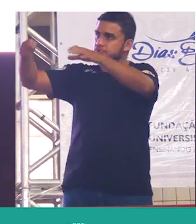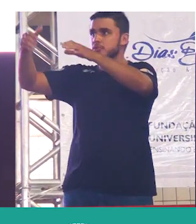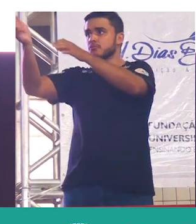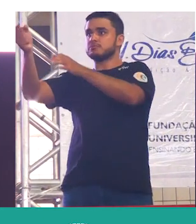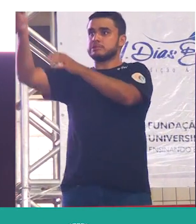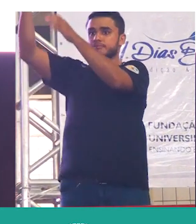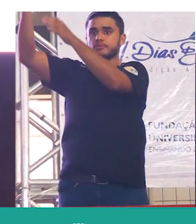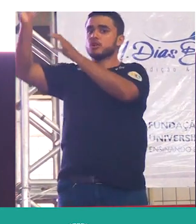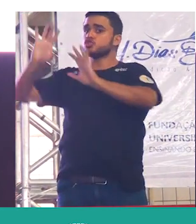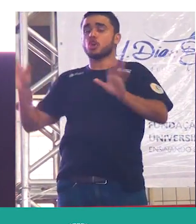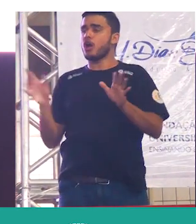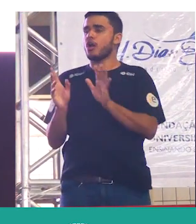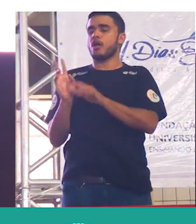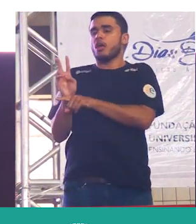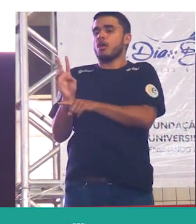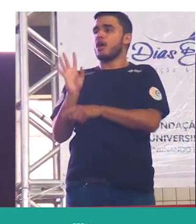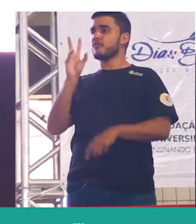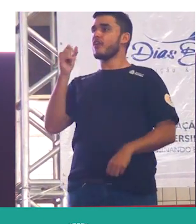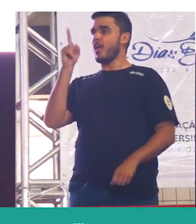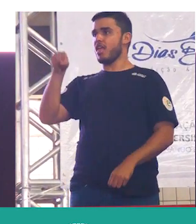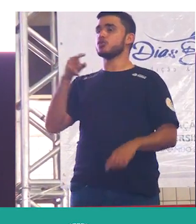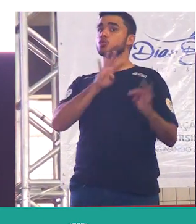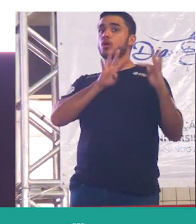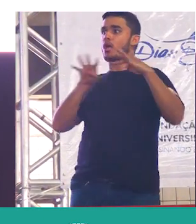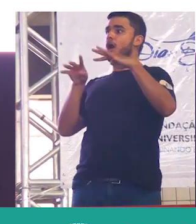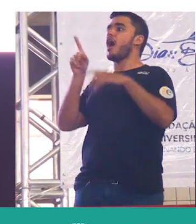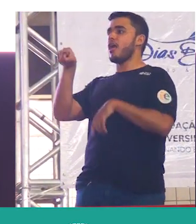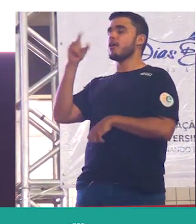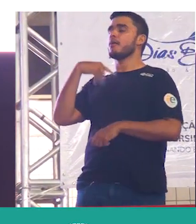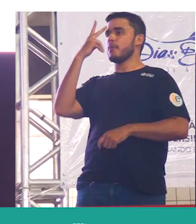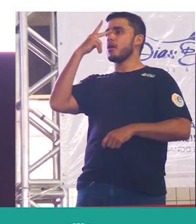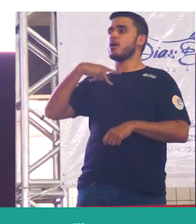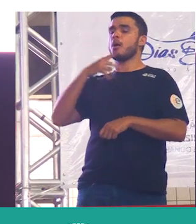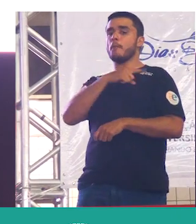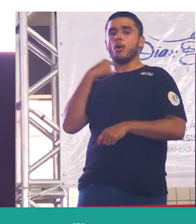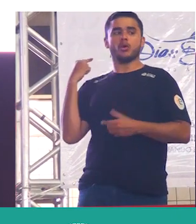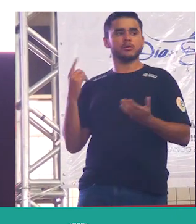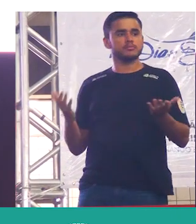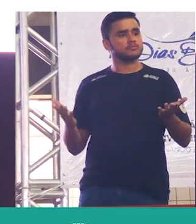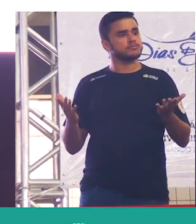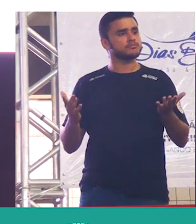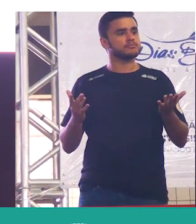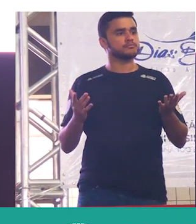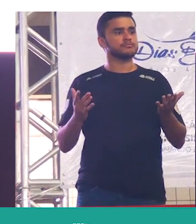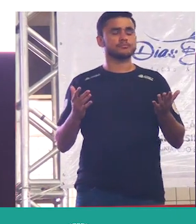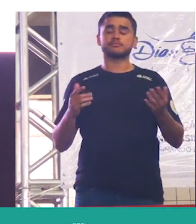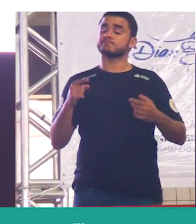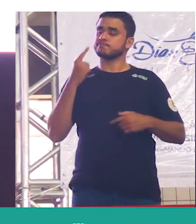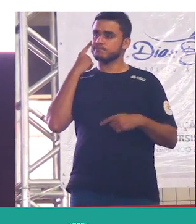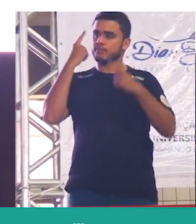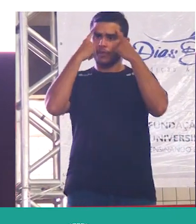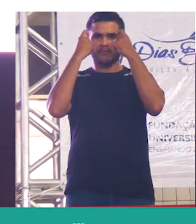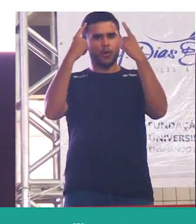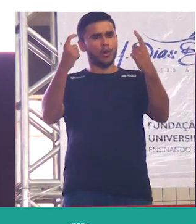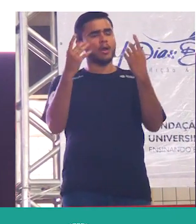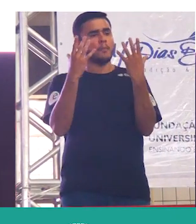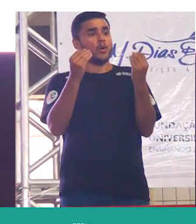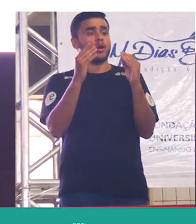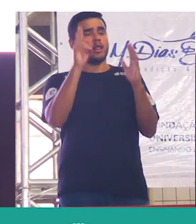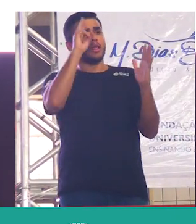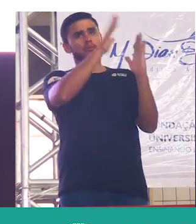na história do Brasil. A violência desnecessária que naquele período